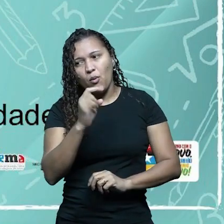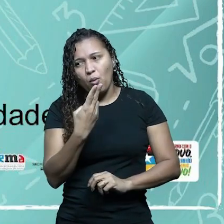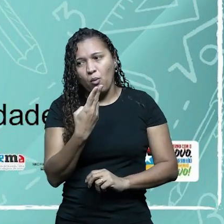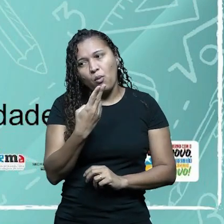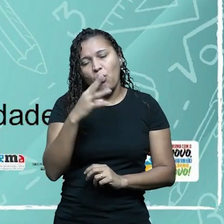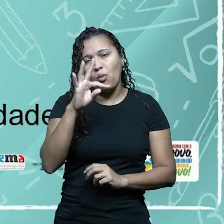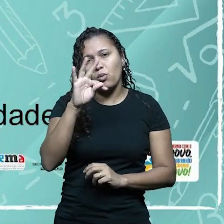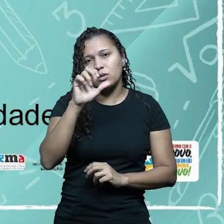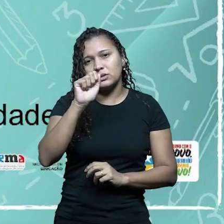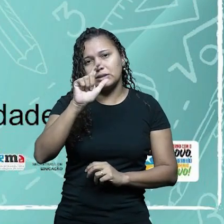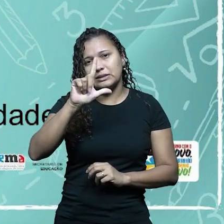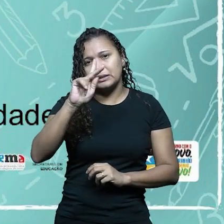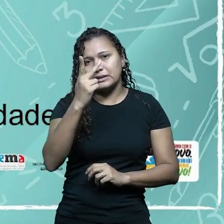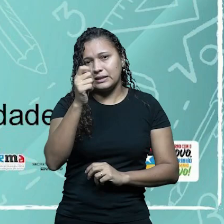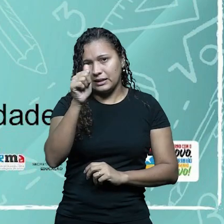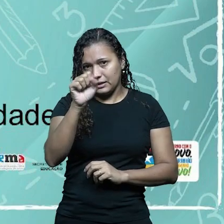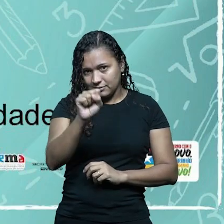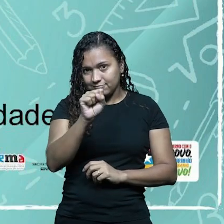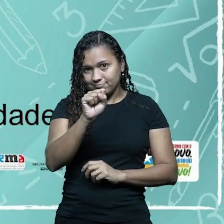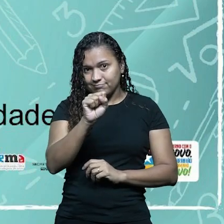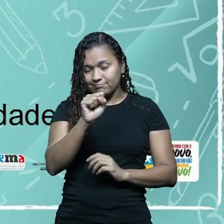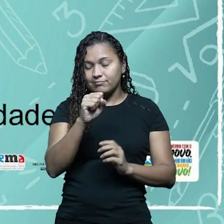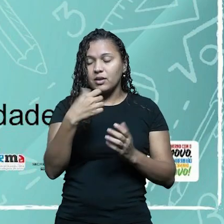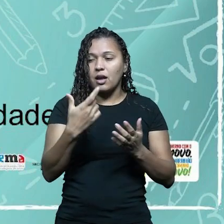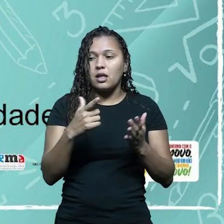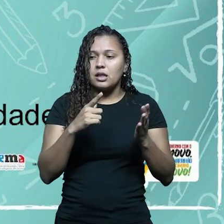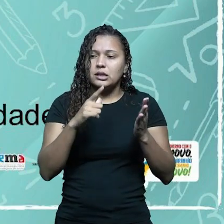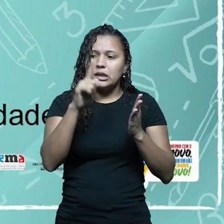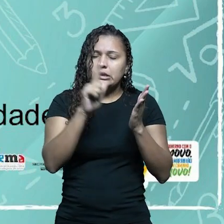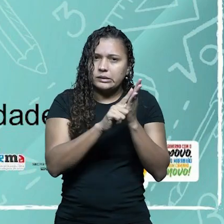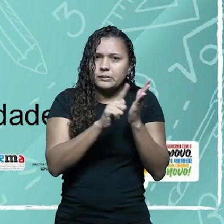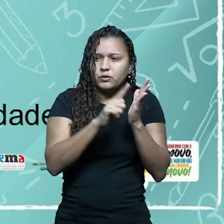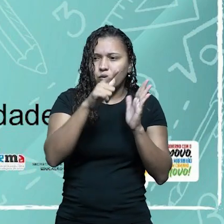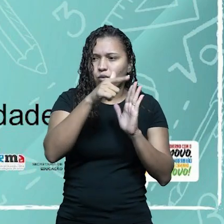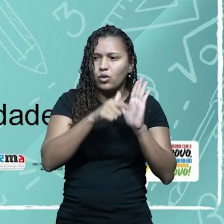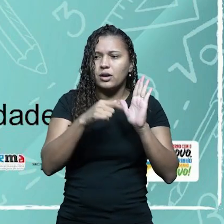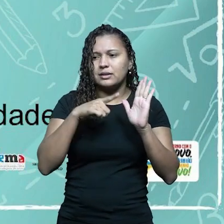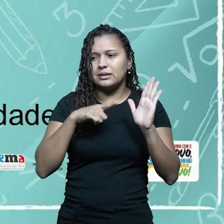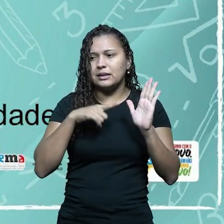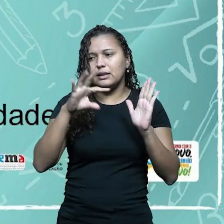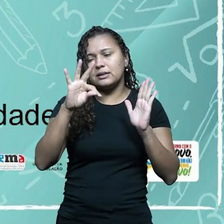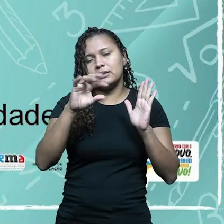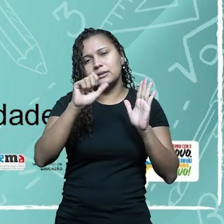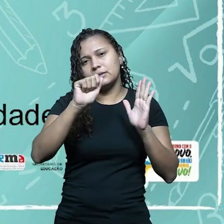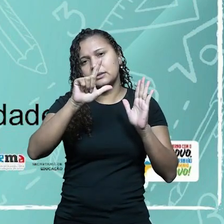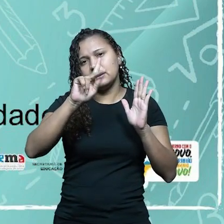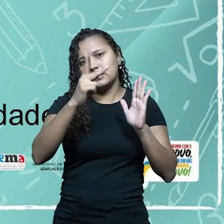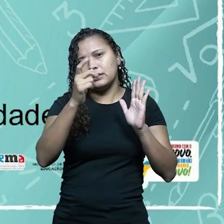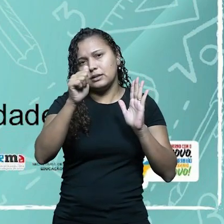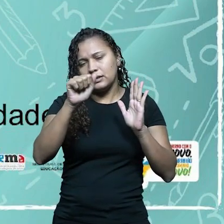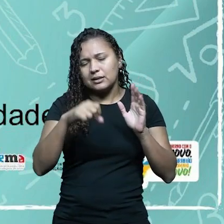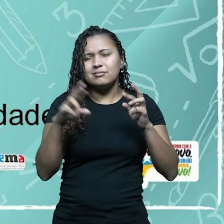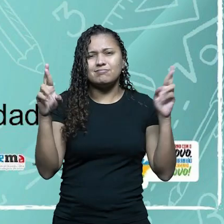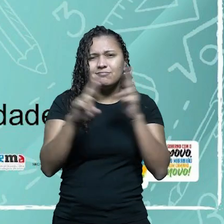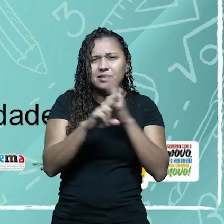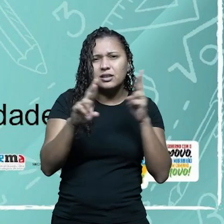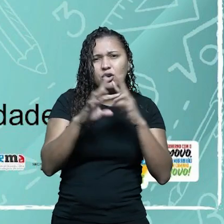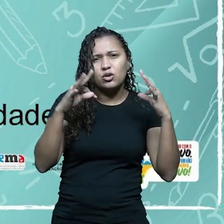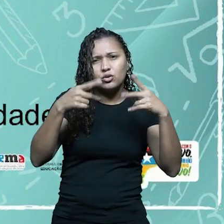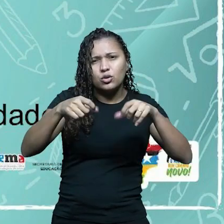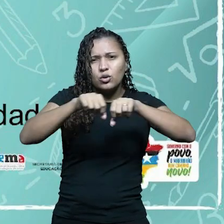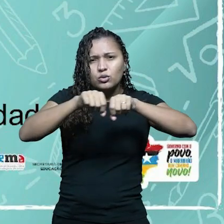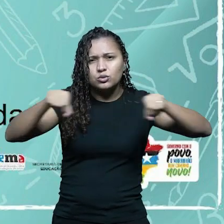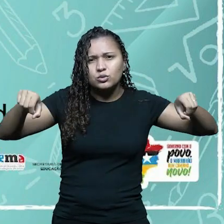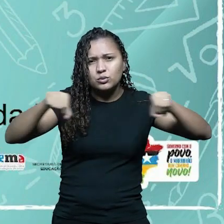de talhas. Folha de dados de tubulações. Apresentam forma de talha onde são